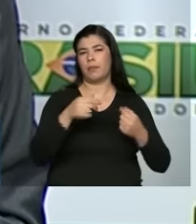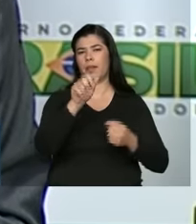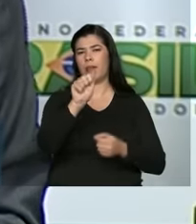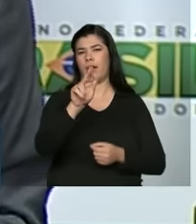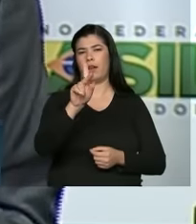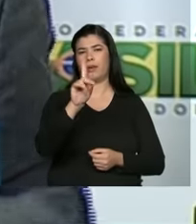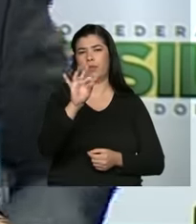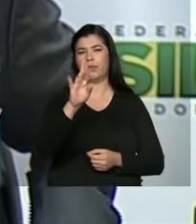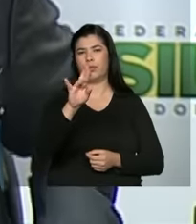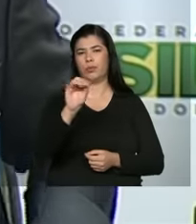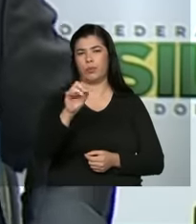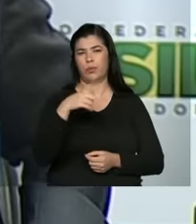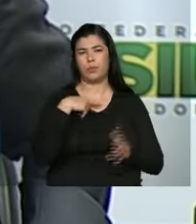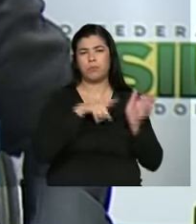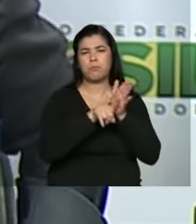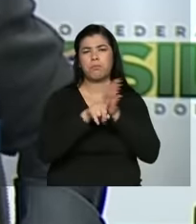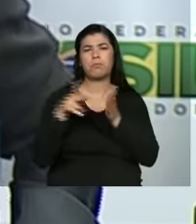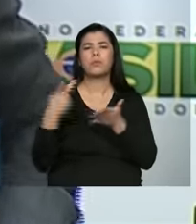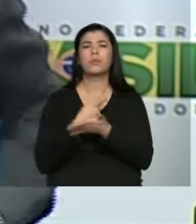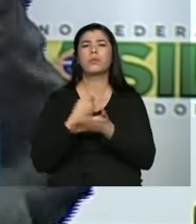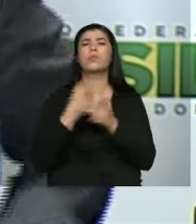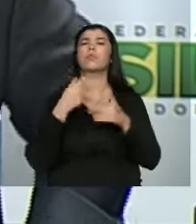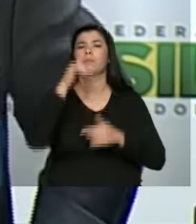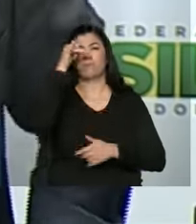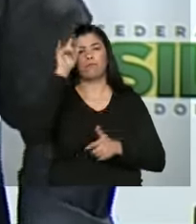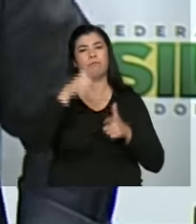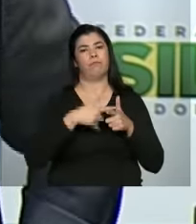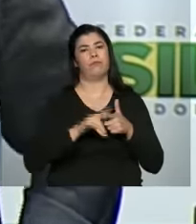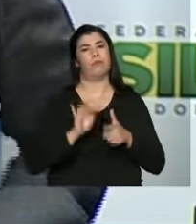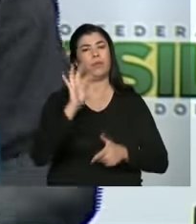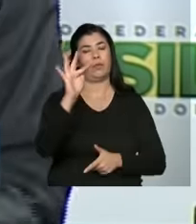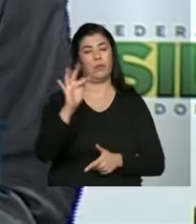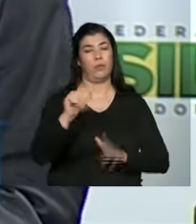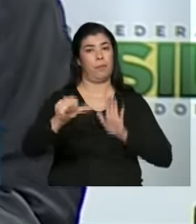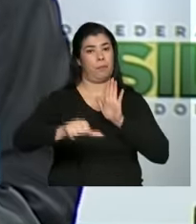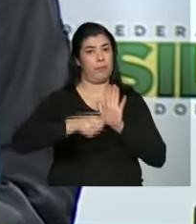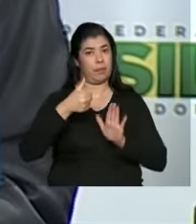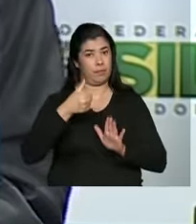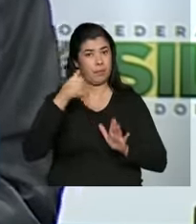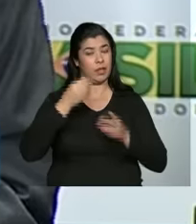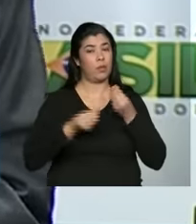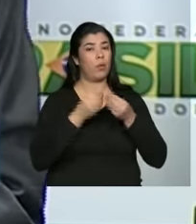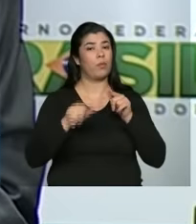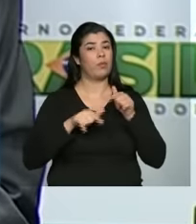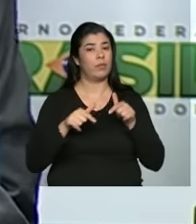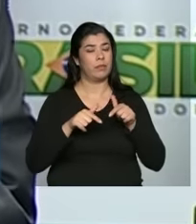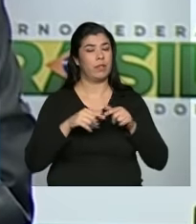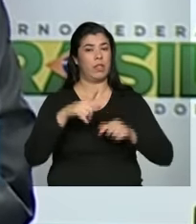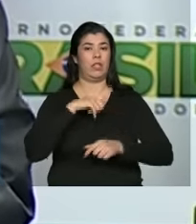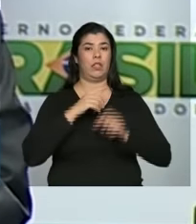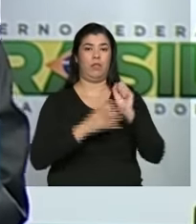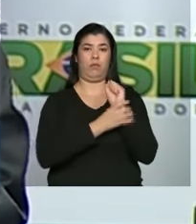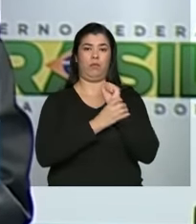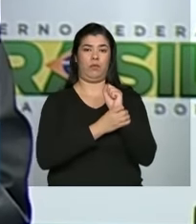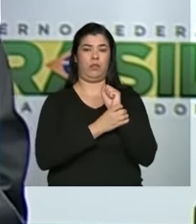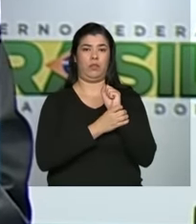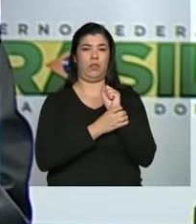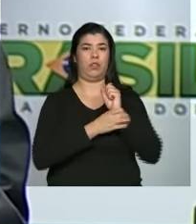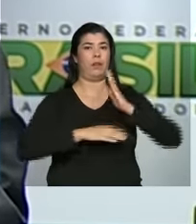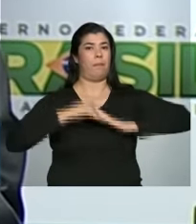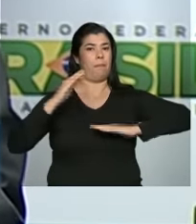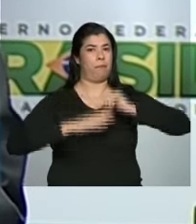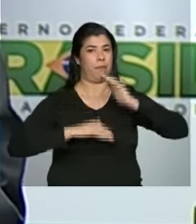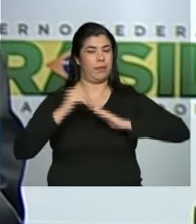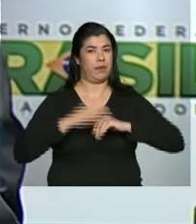À apuração das irregularidades nós estamos partindo do pressuposto primeiro que nós vamos ter que garantir que o conjunto de medidas que estão